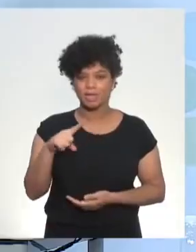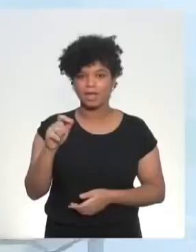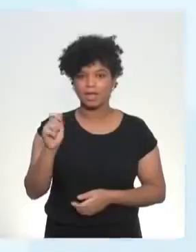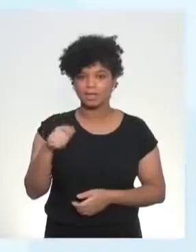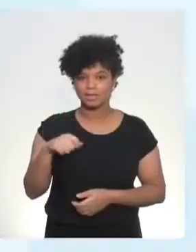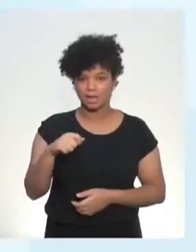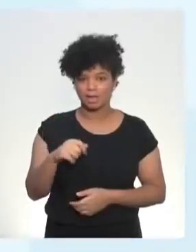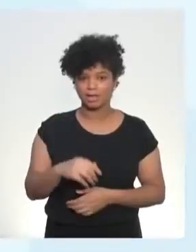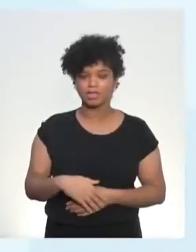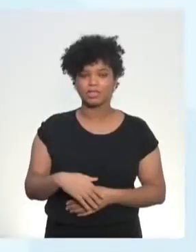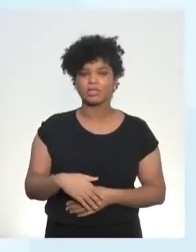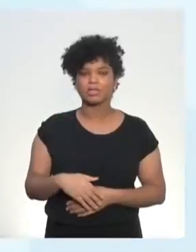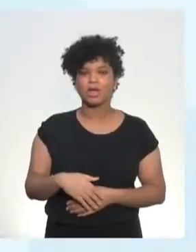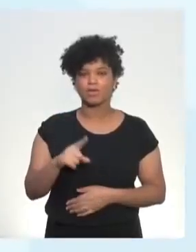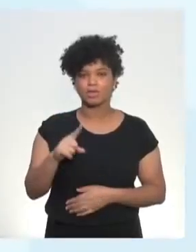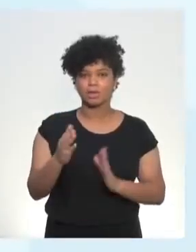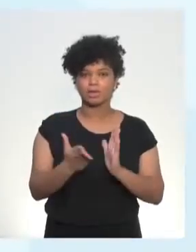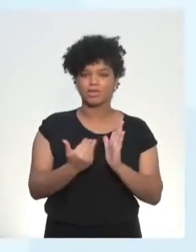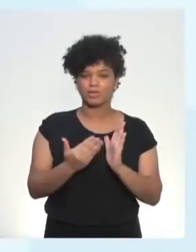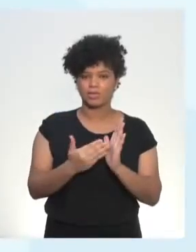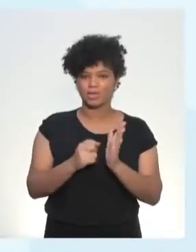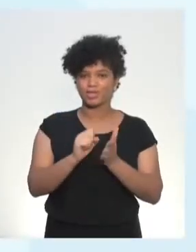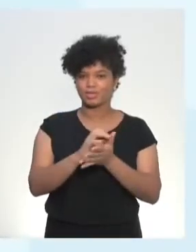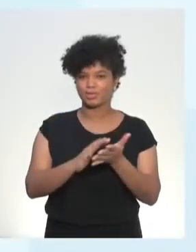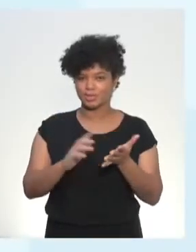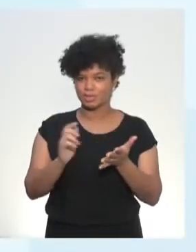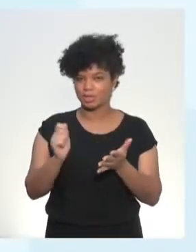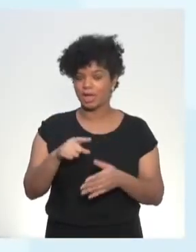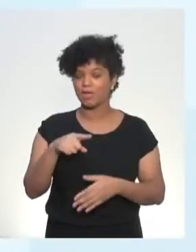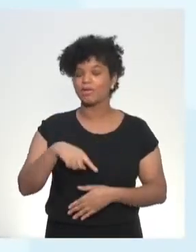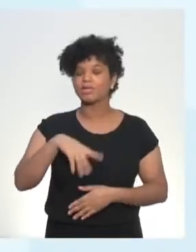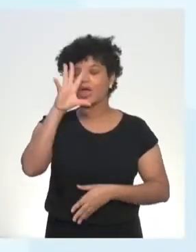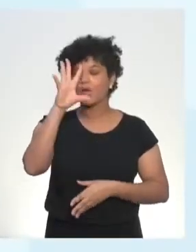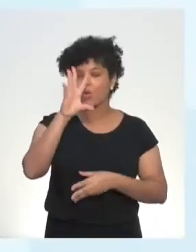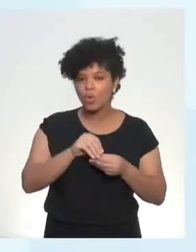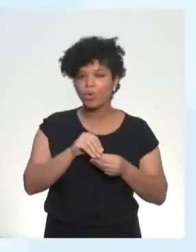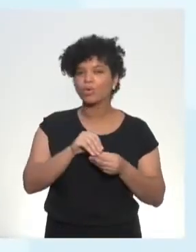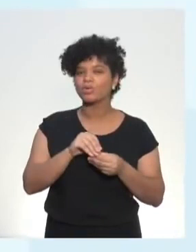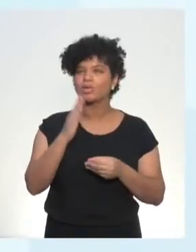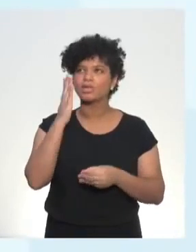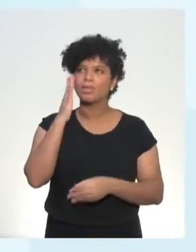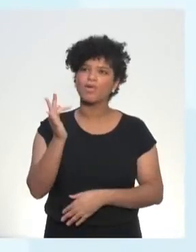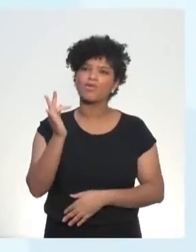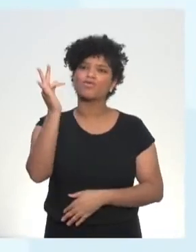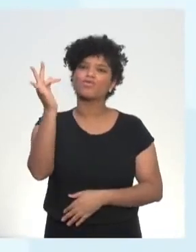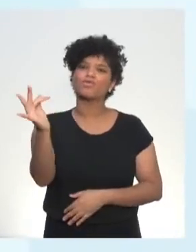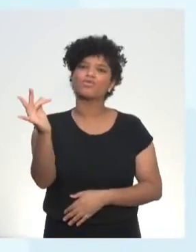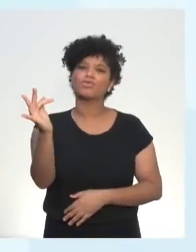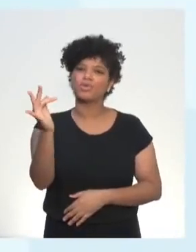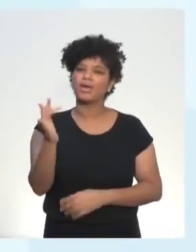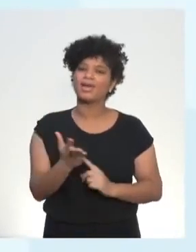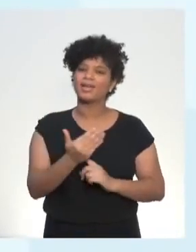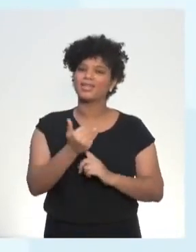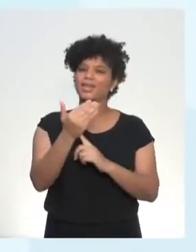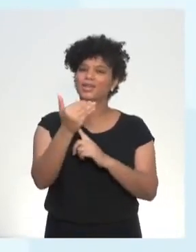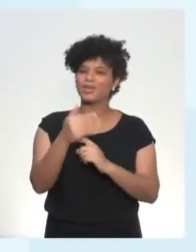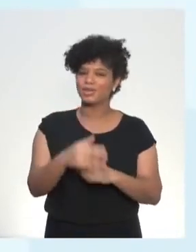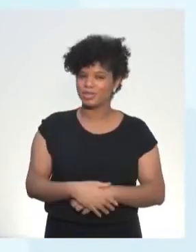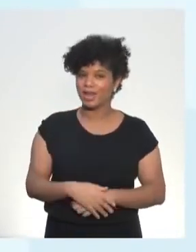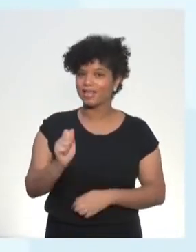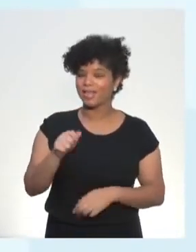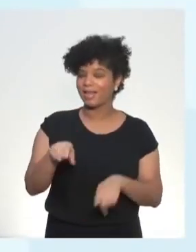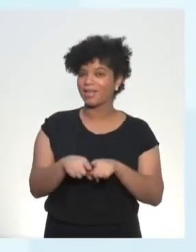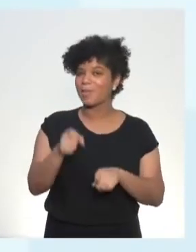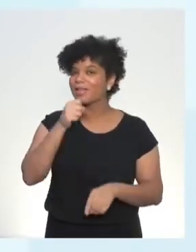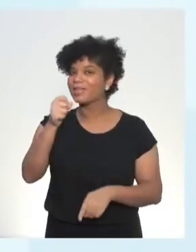lesson 4 da sua apostila. Você pode escrever uma composition sobre o futuro da tecnologia. Make a video for friends, se você quiser fazer uma entrevista